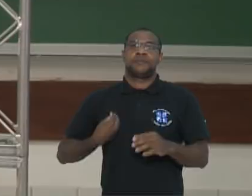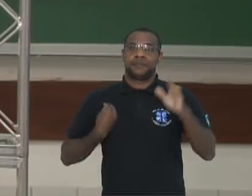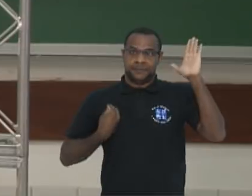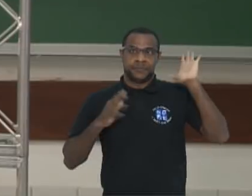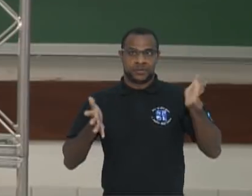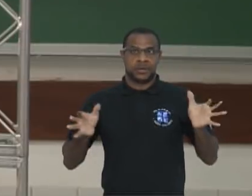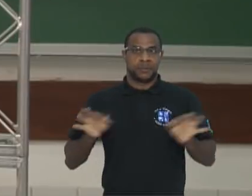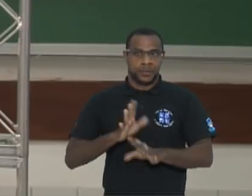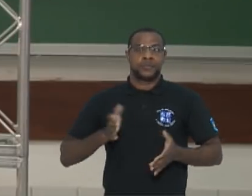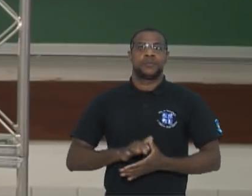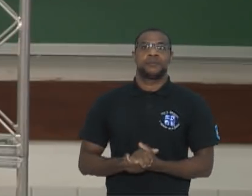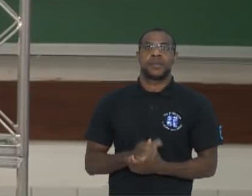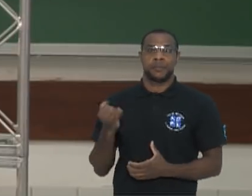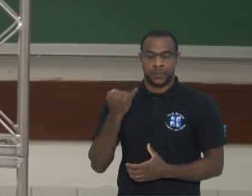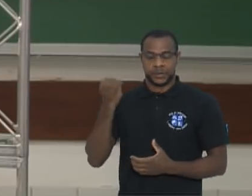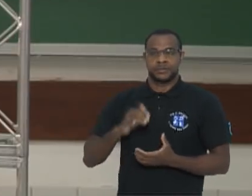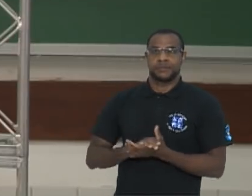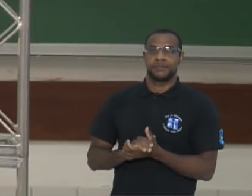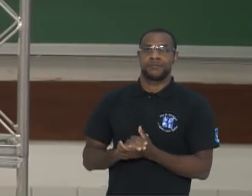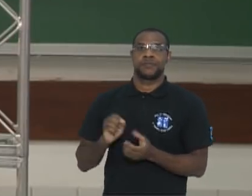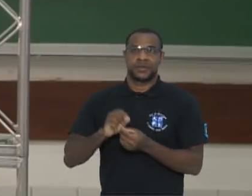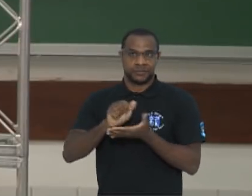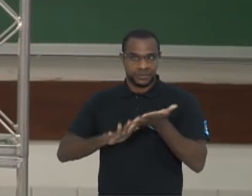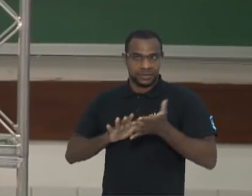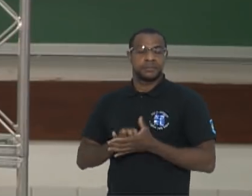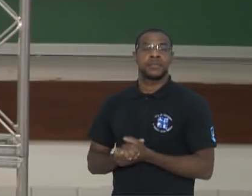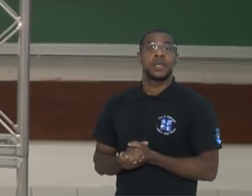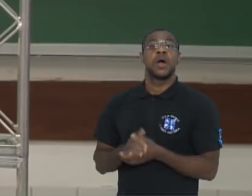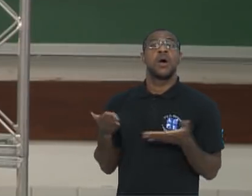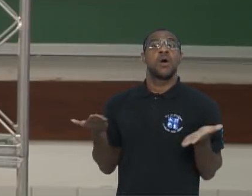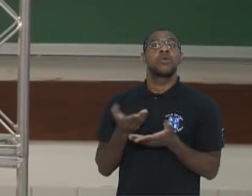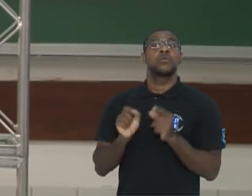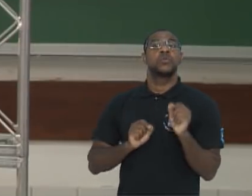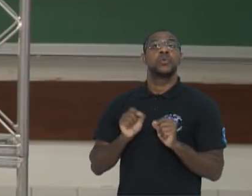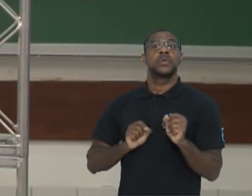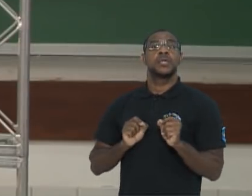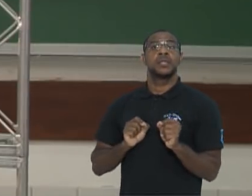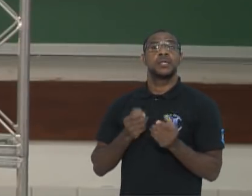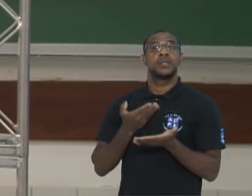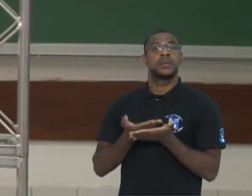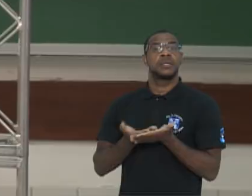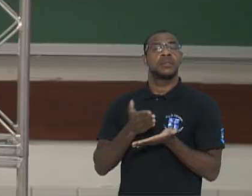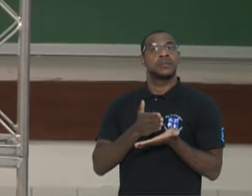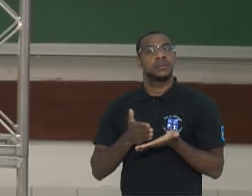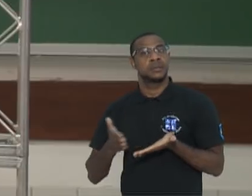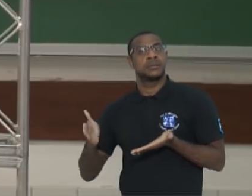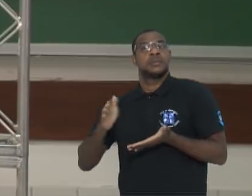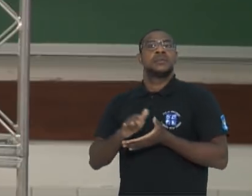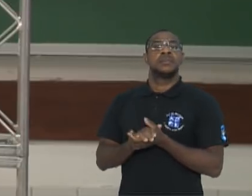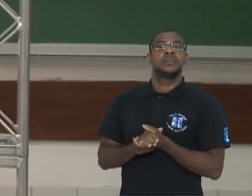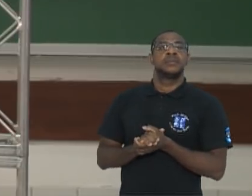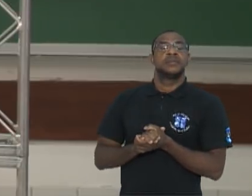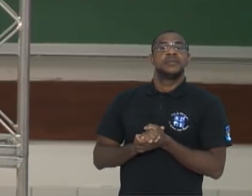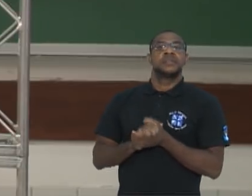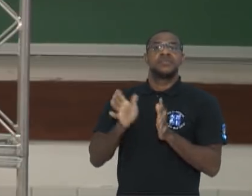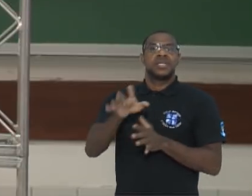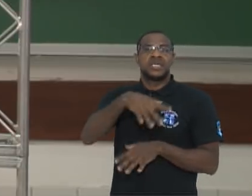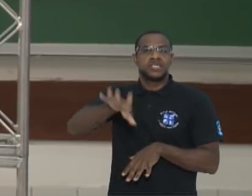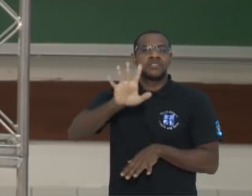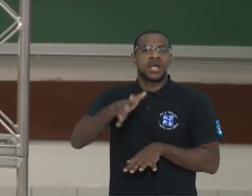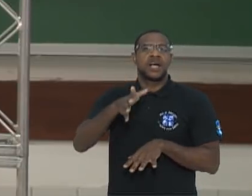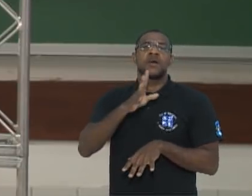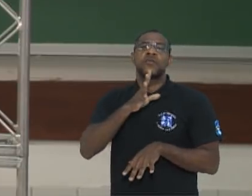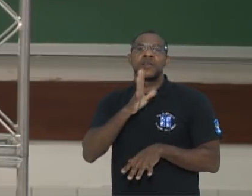Então, sempre fazer isso é importante, ok? Então, na aula de hoje, a gente vai falar de um assunto que já é familiar para vocês, mas a gente